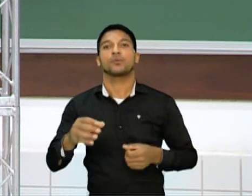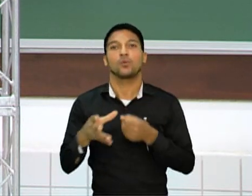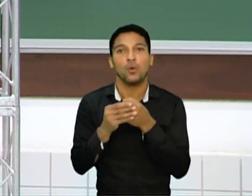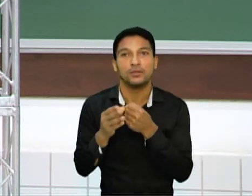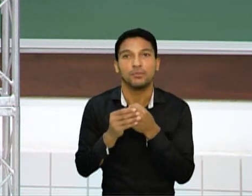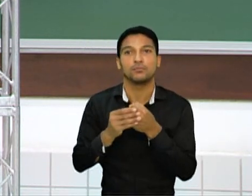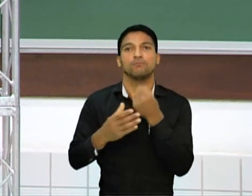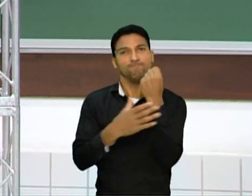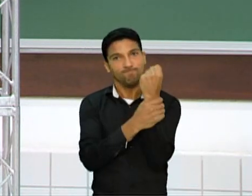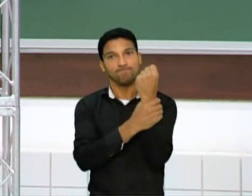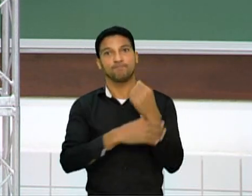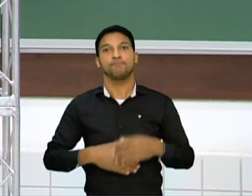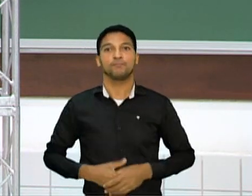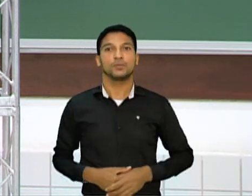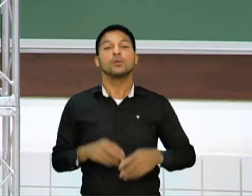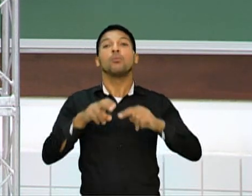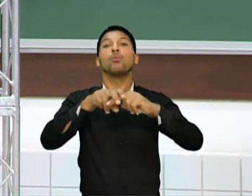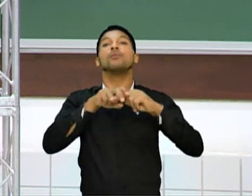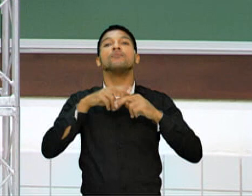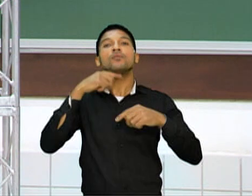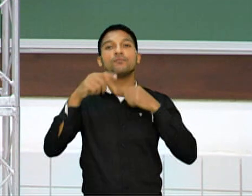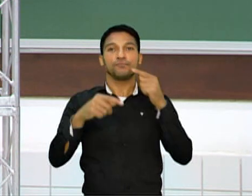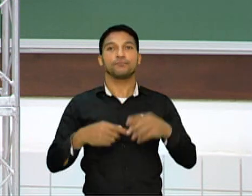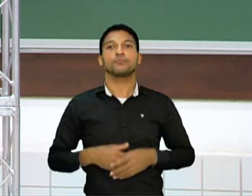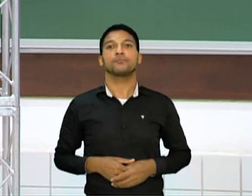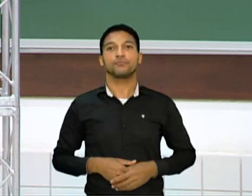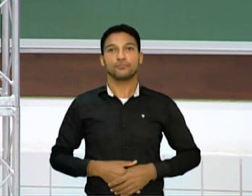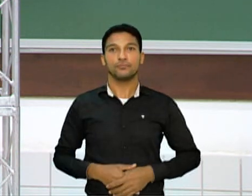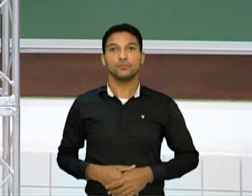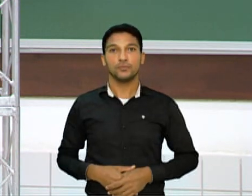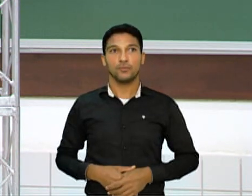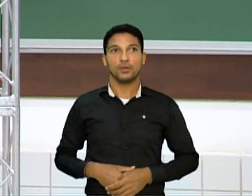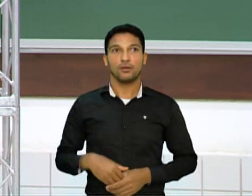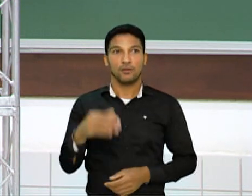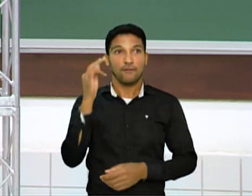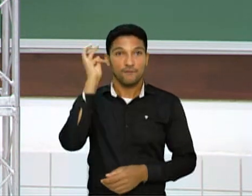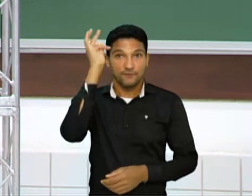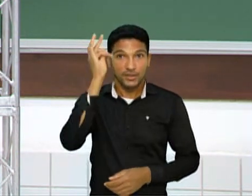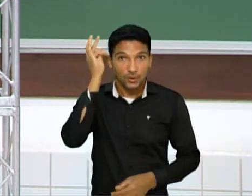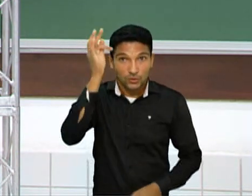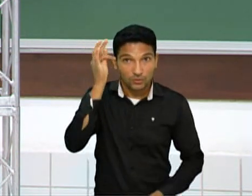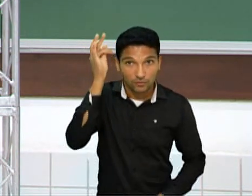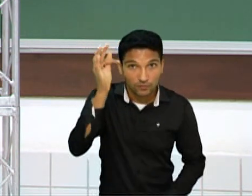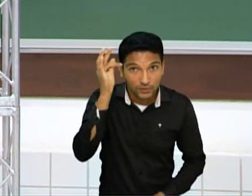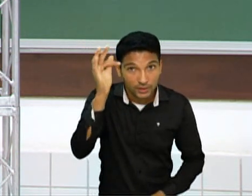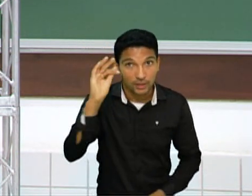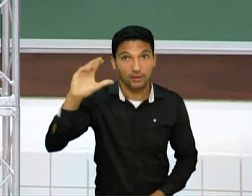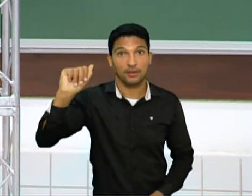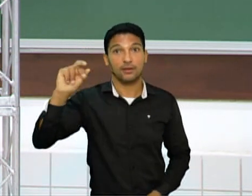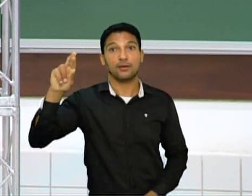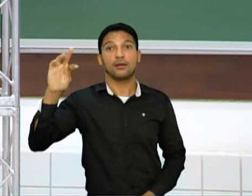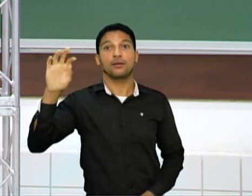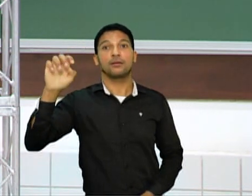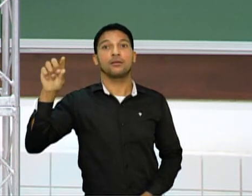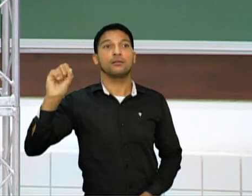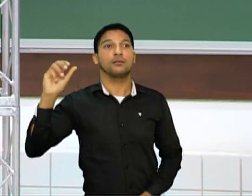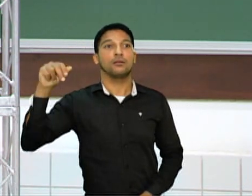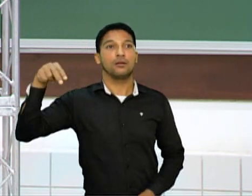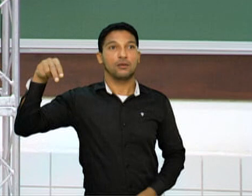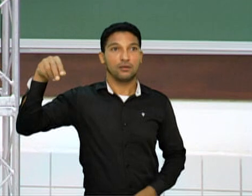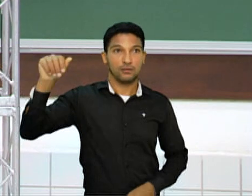forma dogmática, na filosofia cartesiana. Lembrando, não o dogmatismo do senso comum, aquele